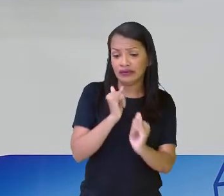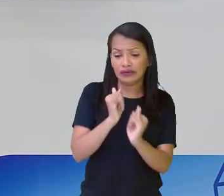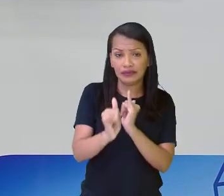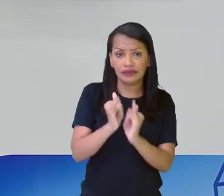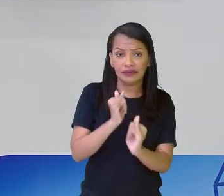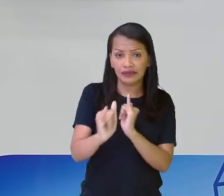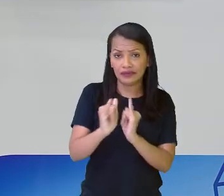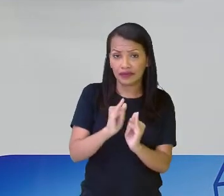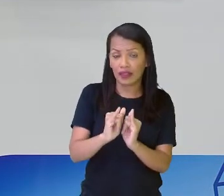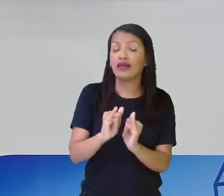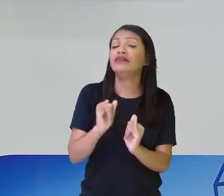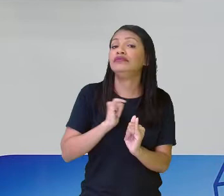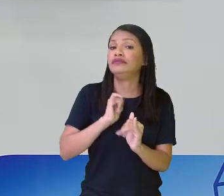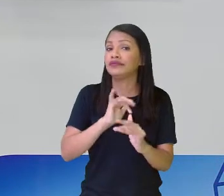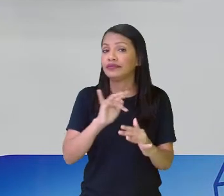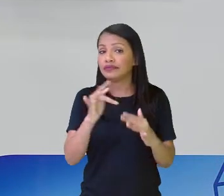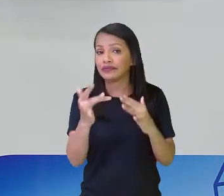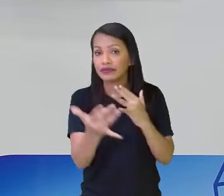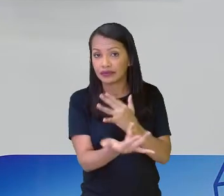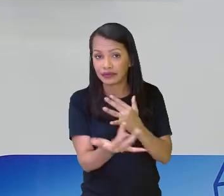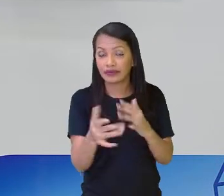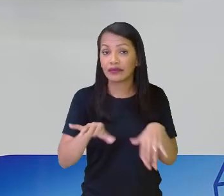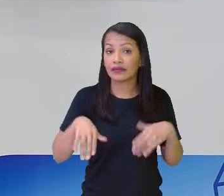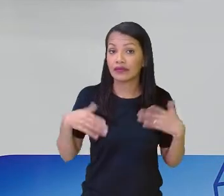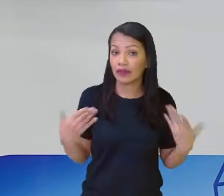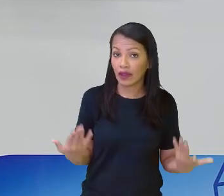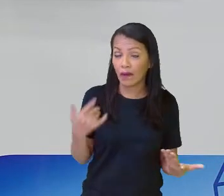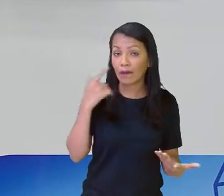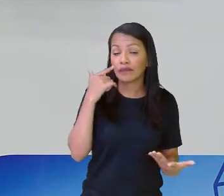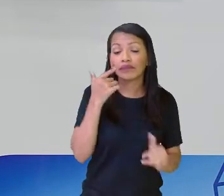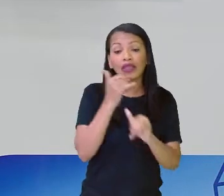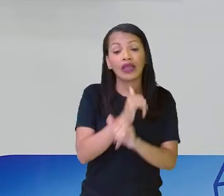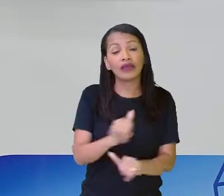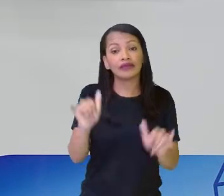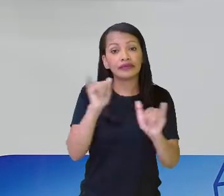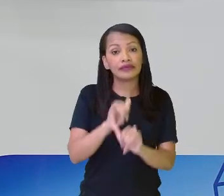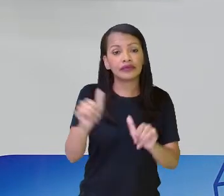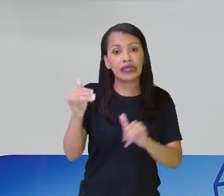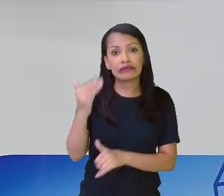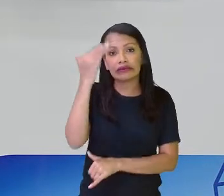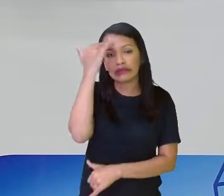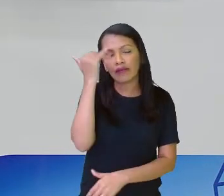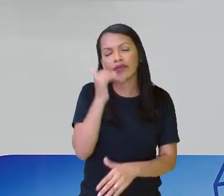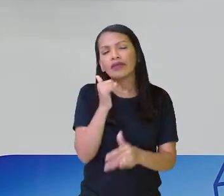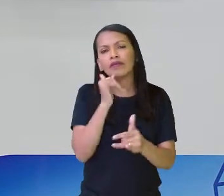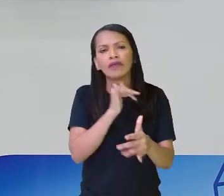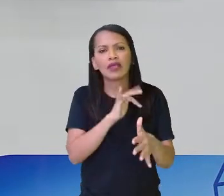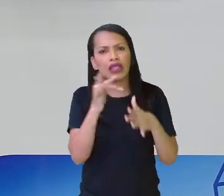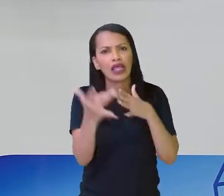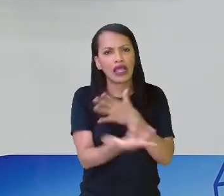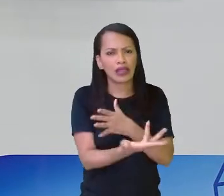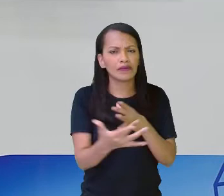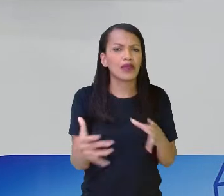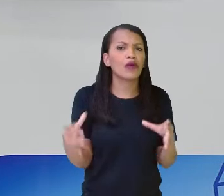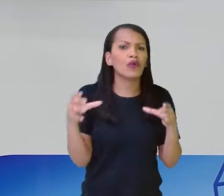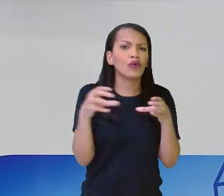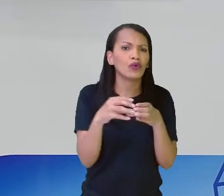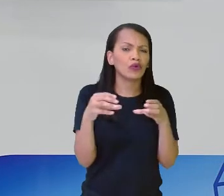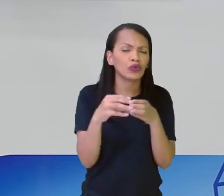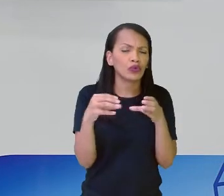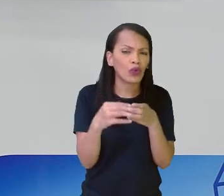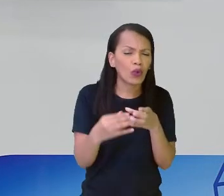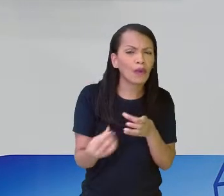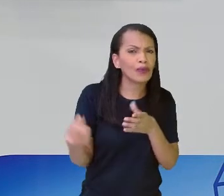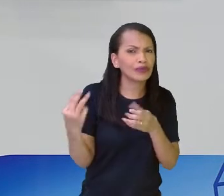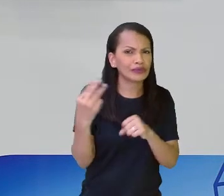geração rede social. Então, geralmente, as notícias a gente sabe pelas redes sociais, pelos grupos, né? Ali de aplicativo